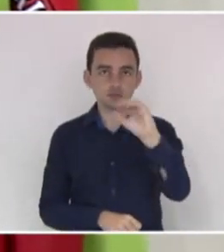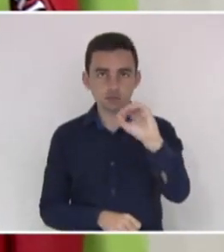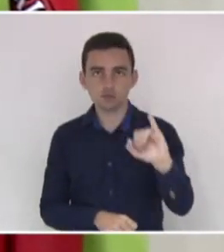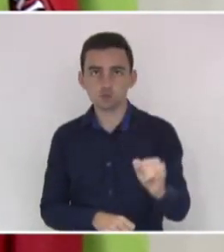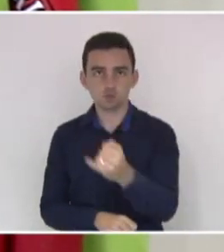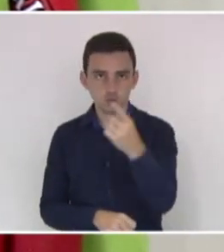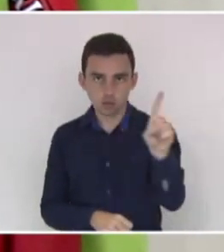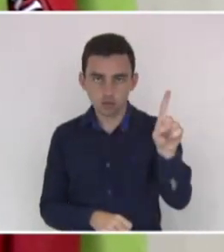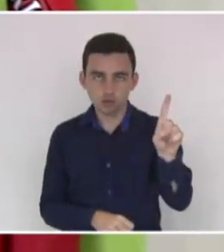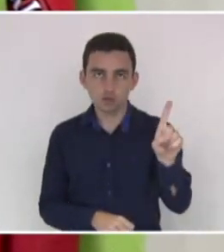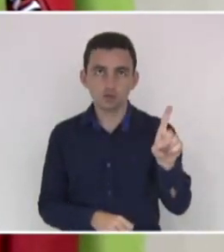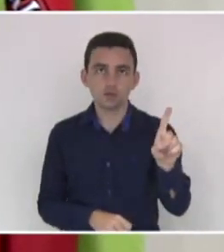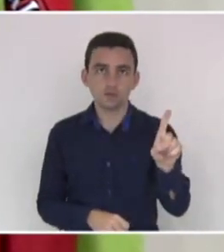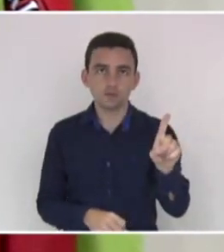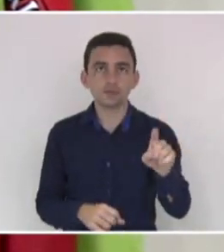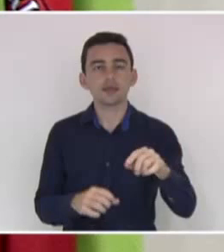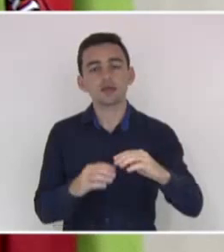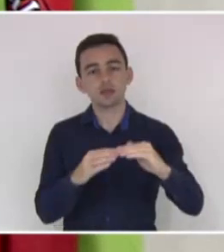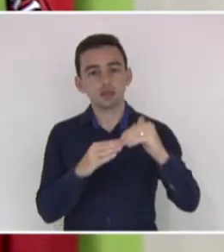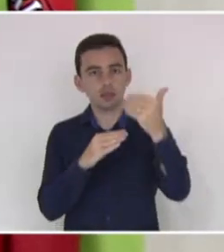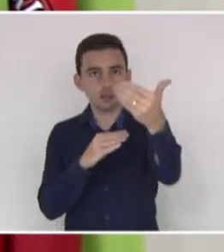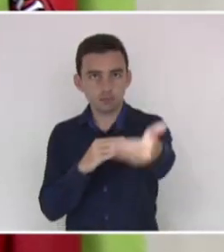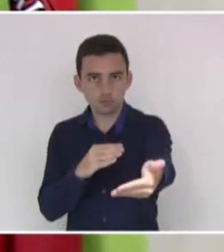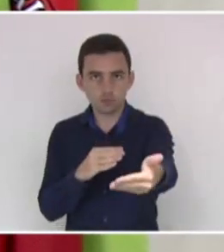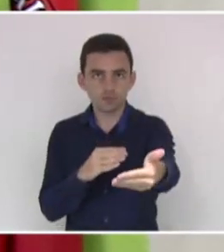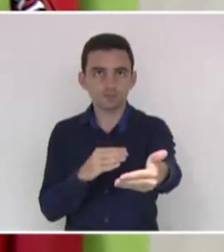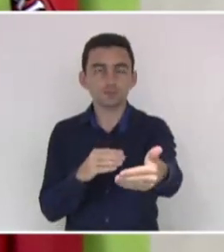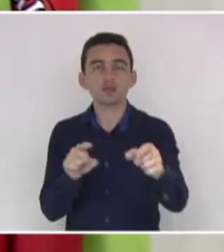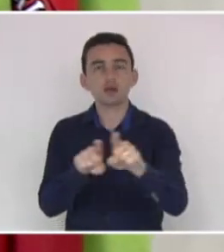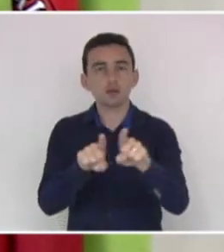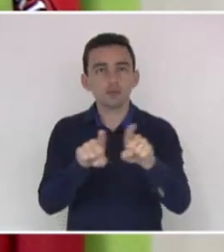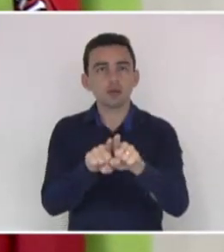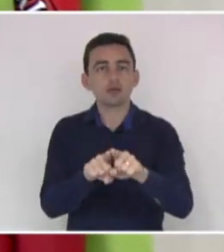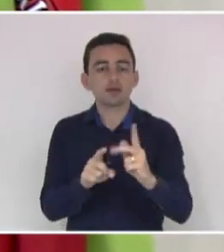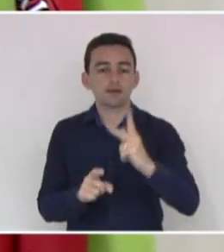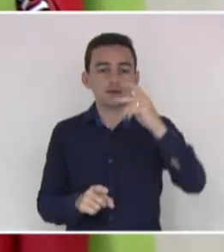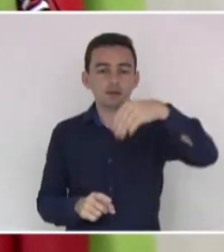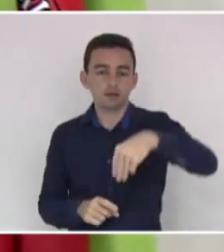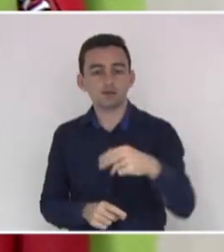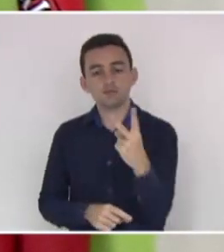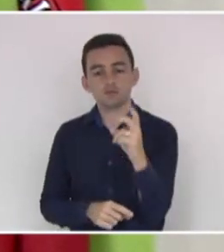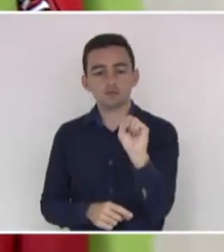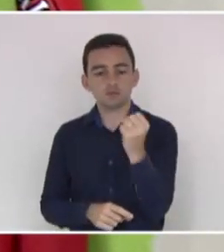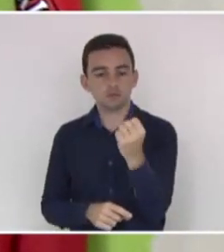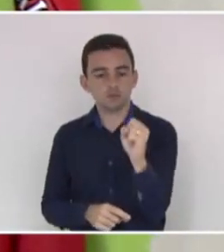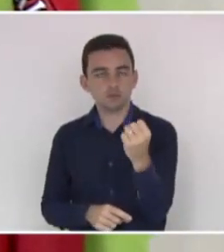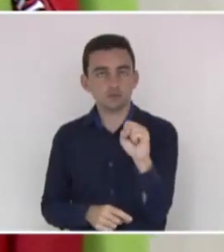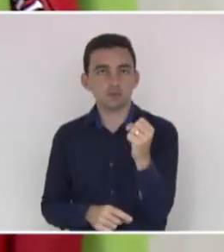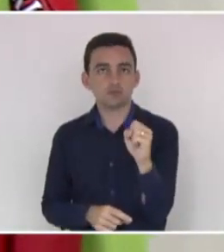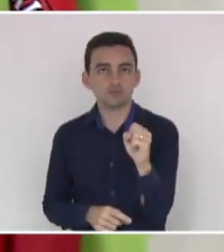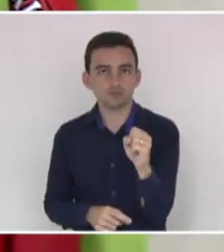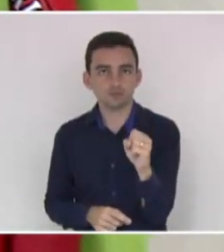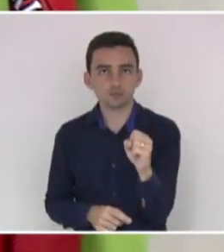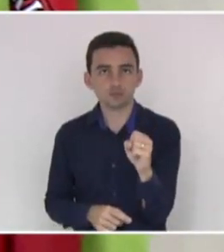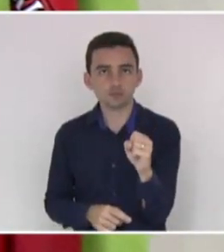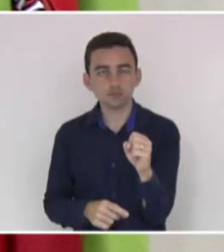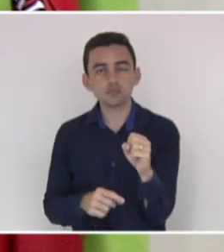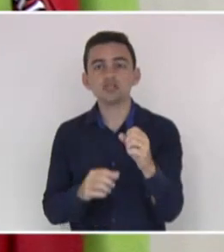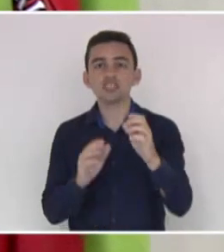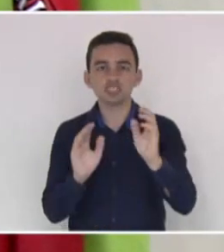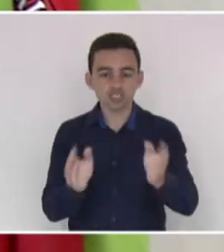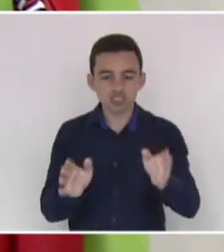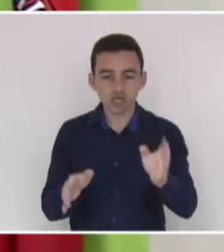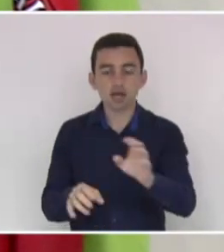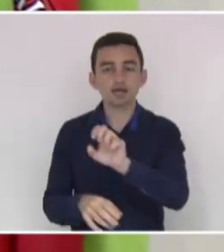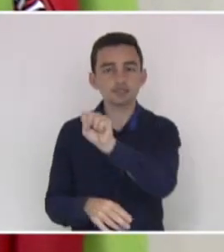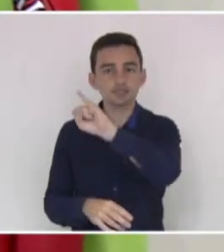um pouquinho mais adiante, no quilômetro 28 da rodovia C410, já passando São João Batista,